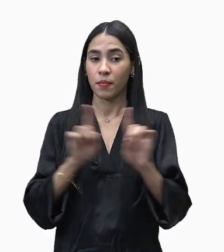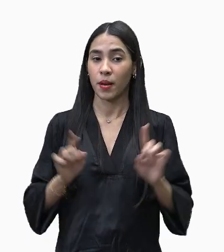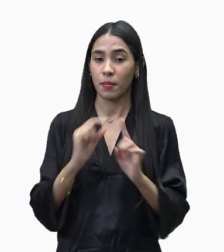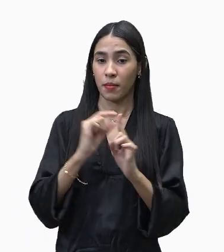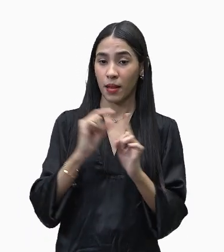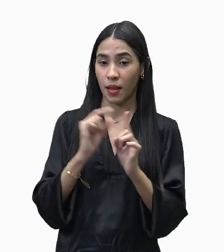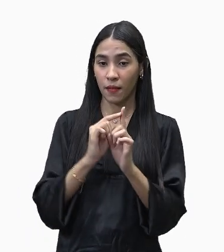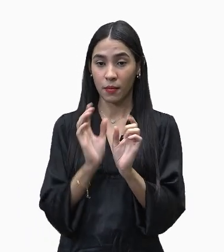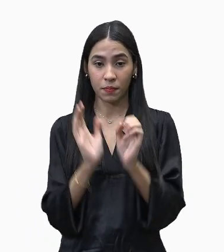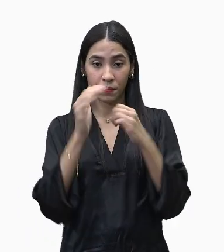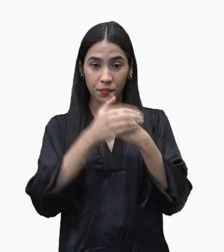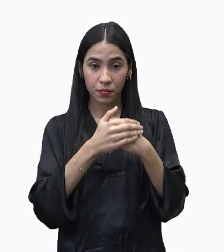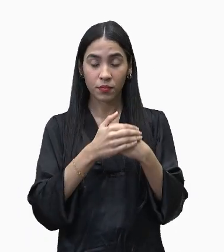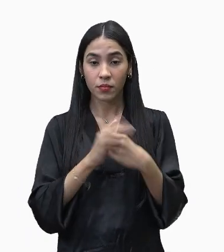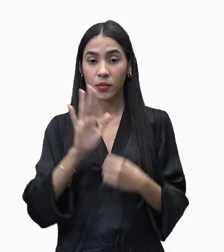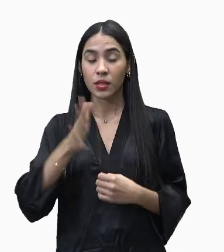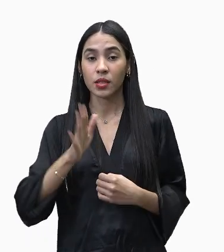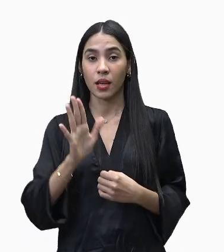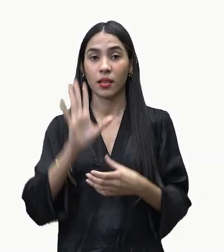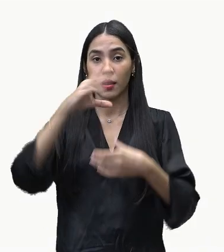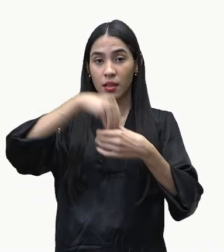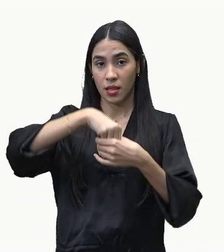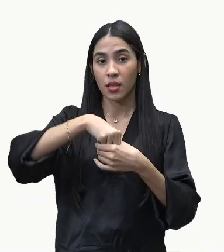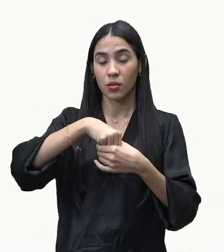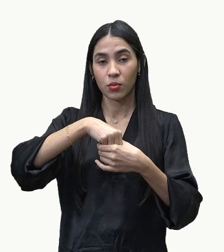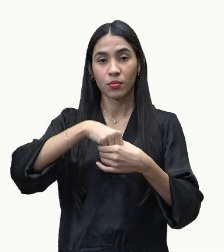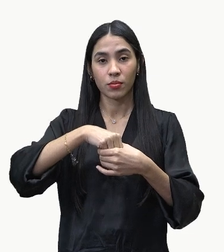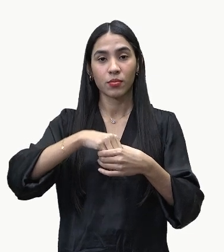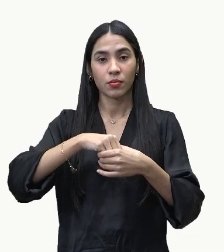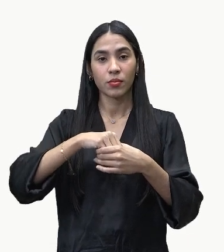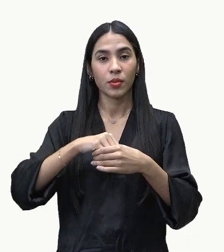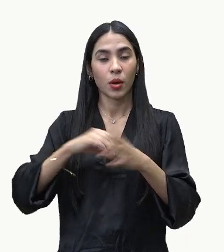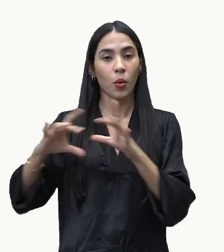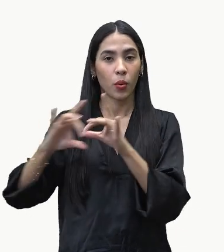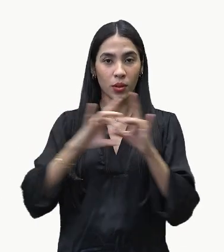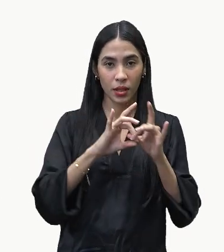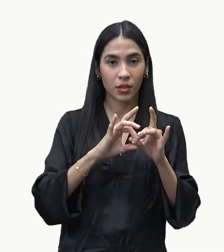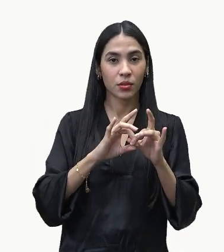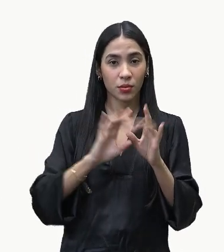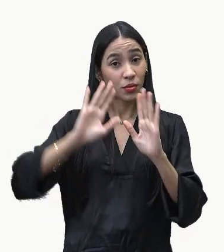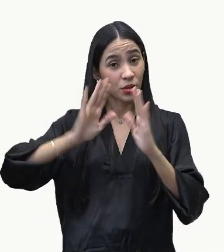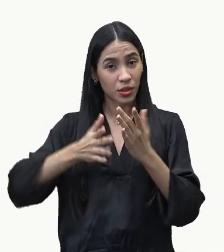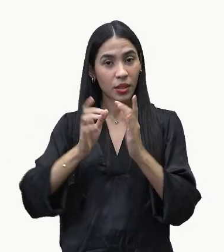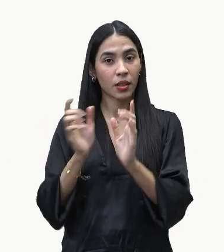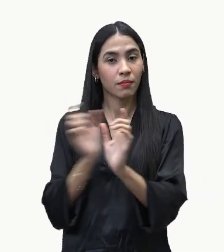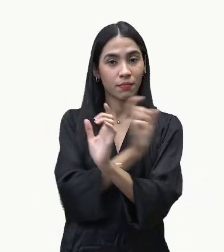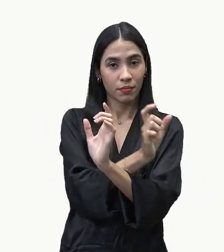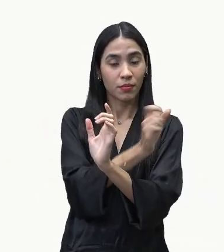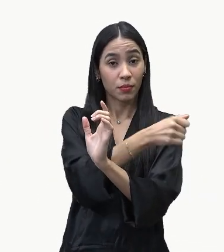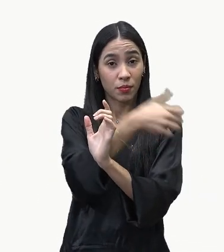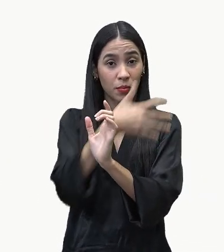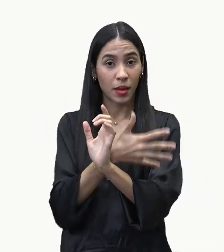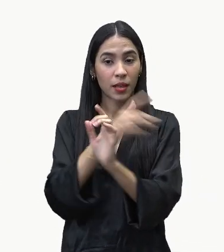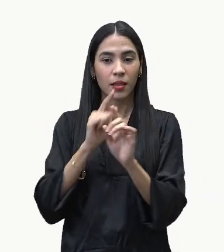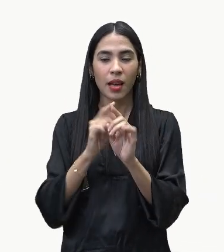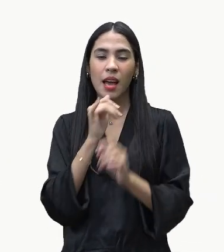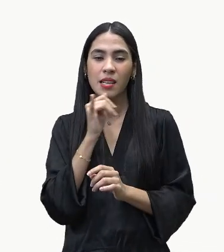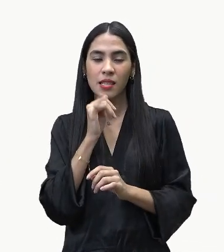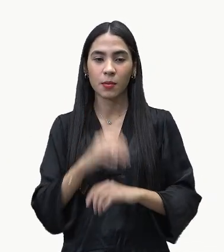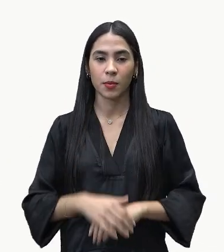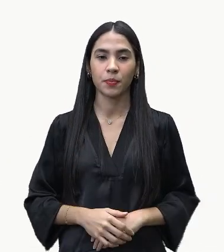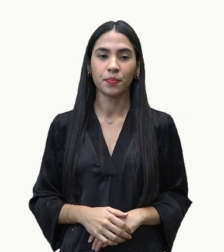foi omitido, ele já está expresso no contexto, ele já foi dito anteriormente. Então é como se